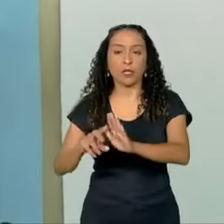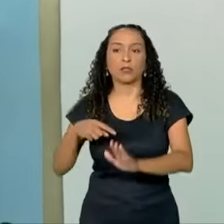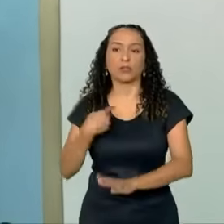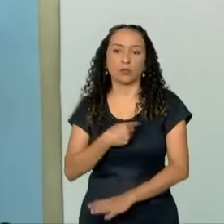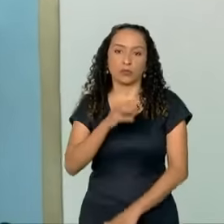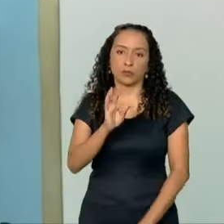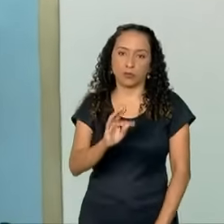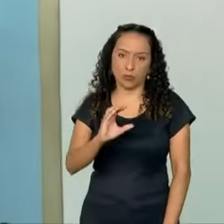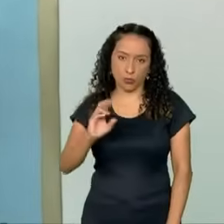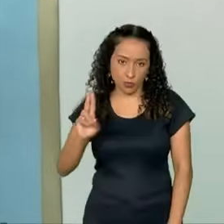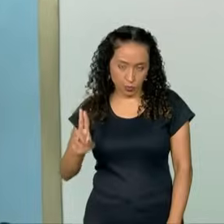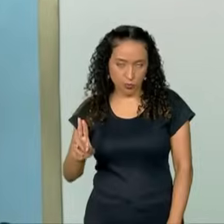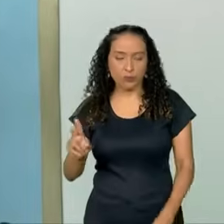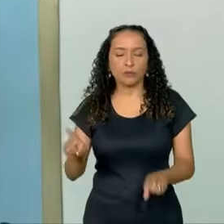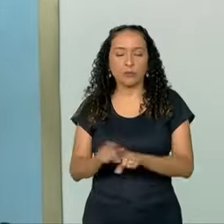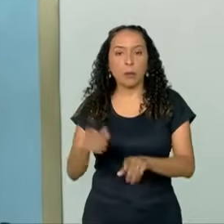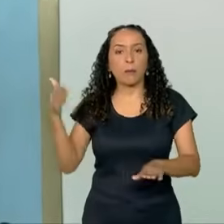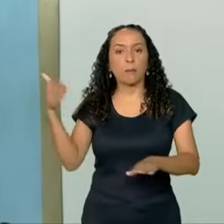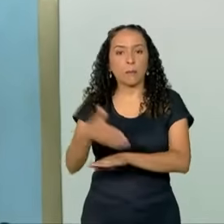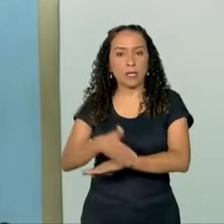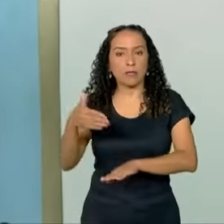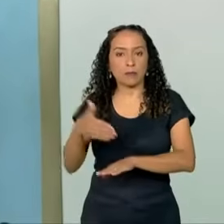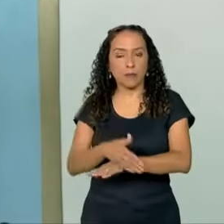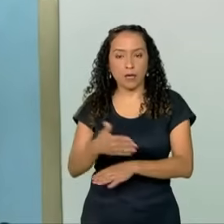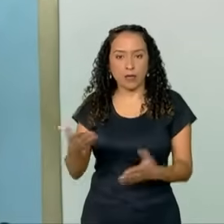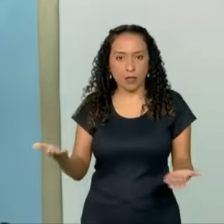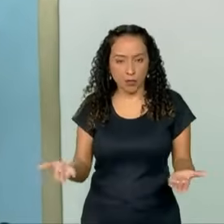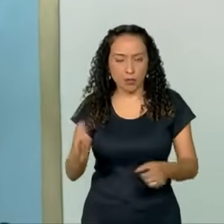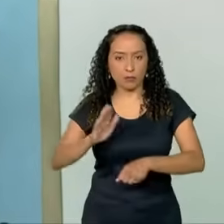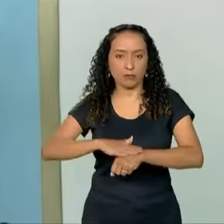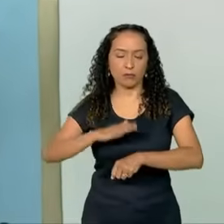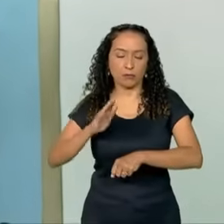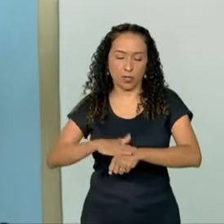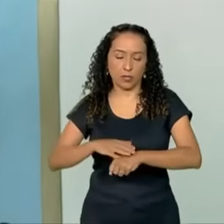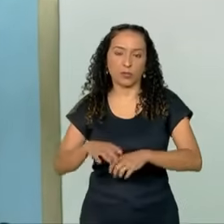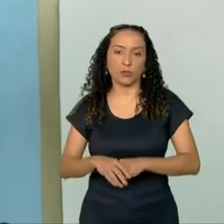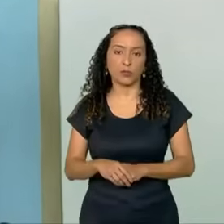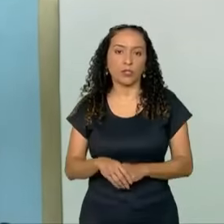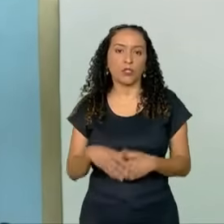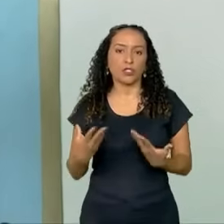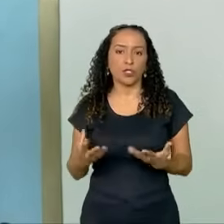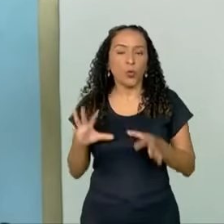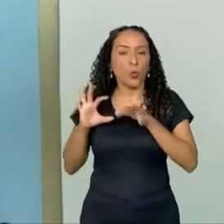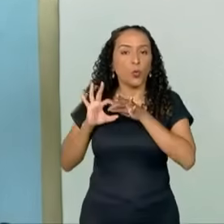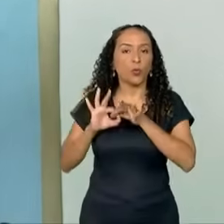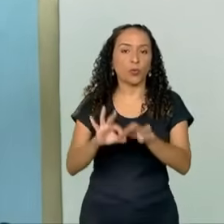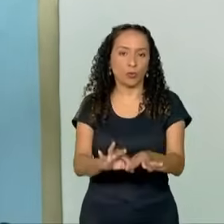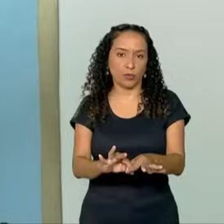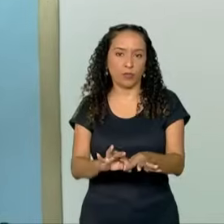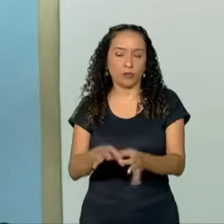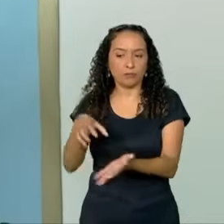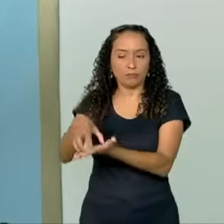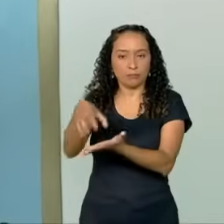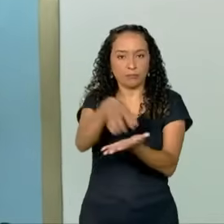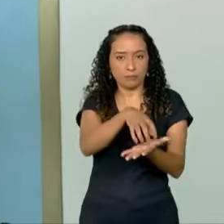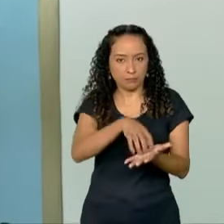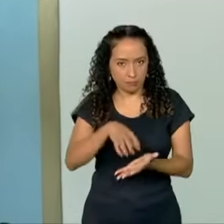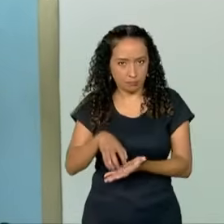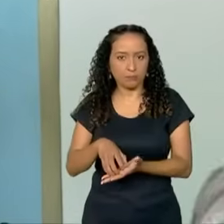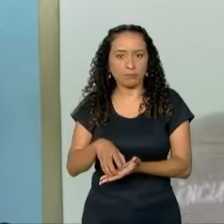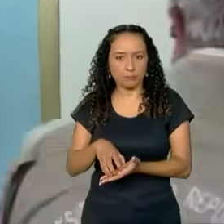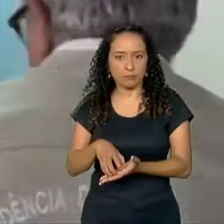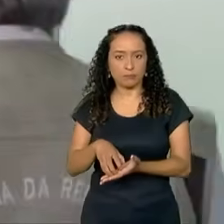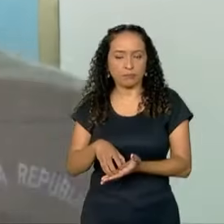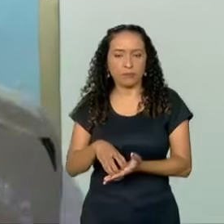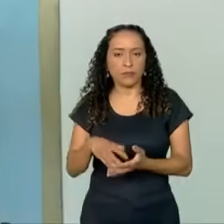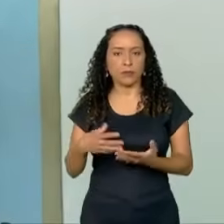tribunal e pudesse participar deste momento de união das instituições